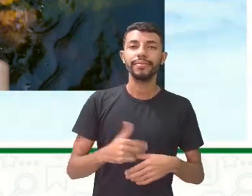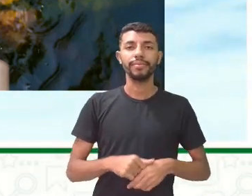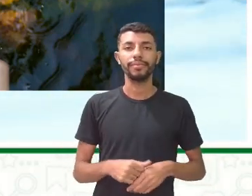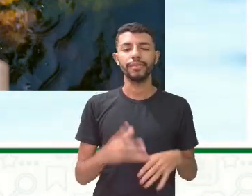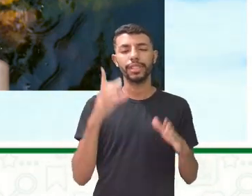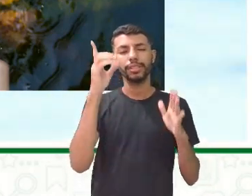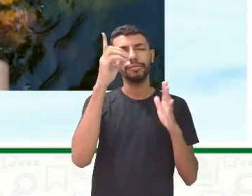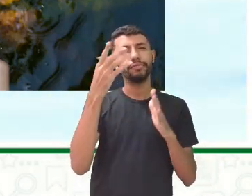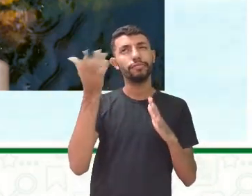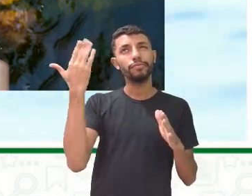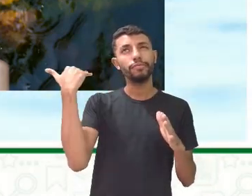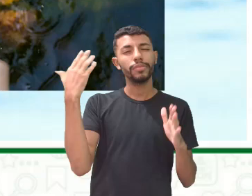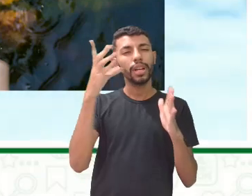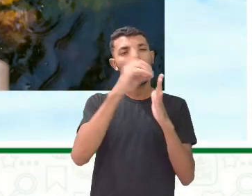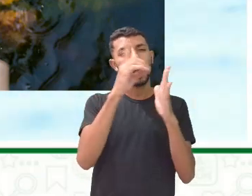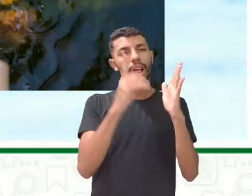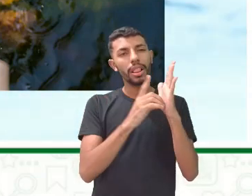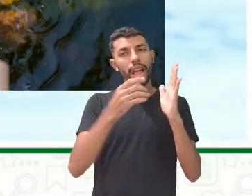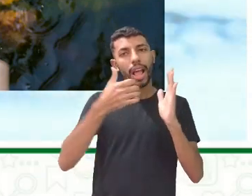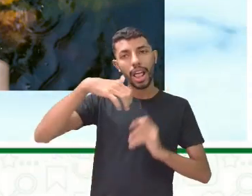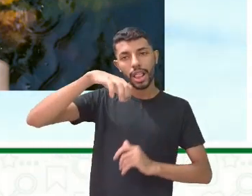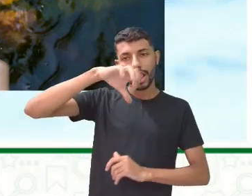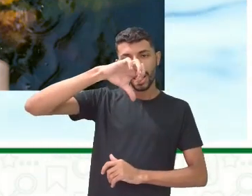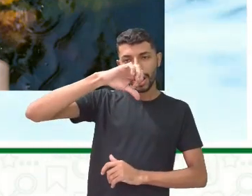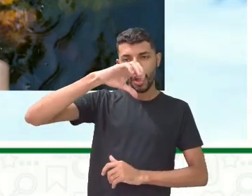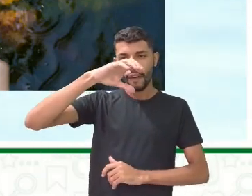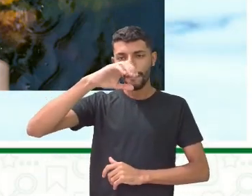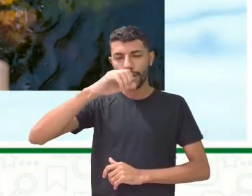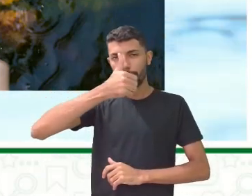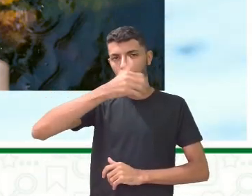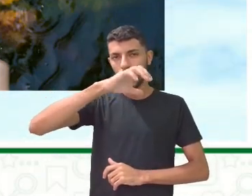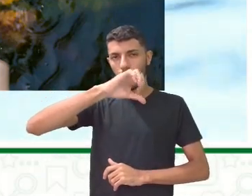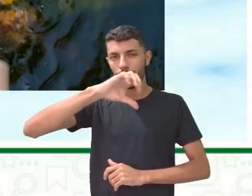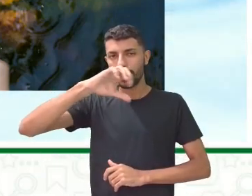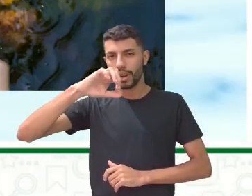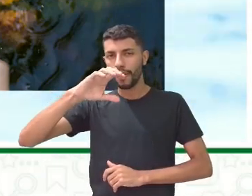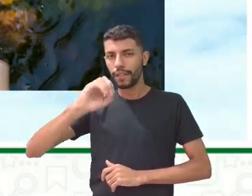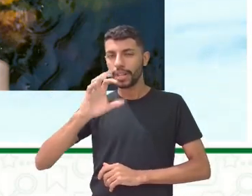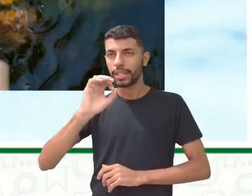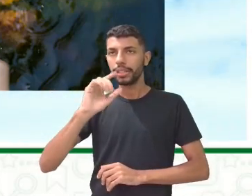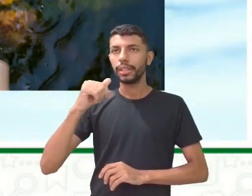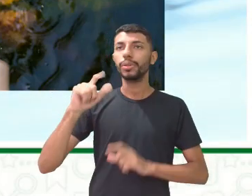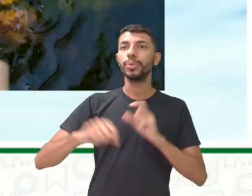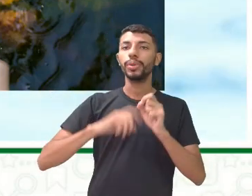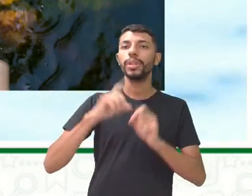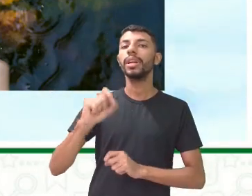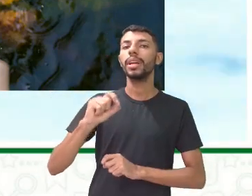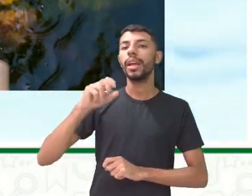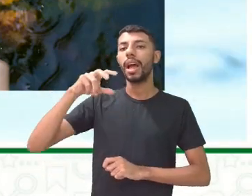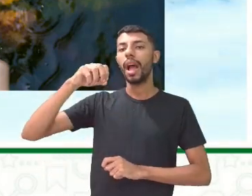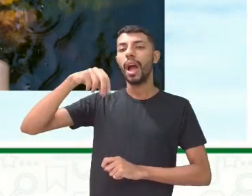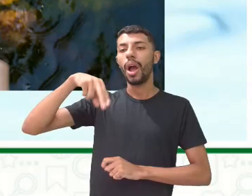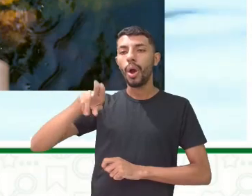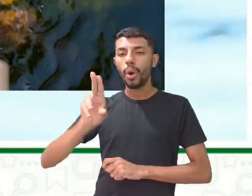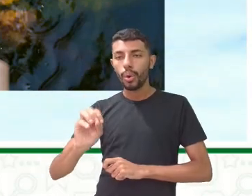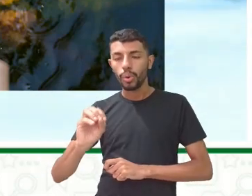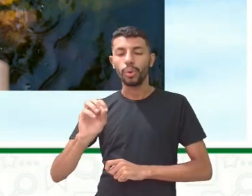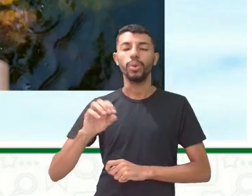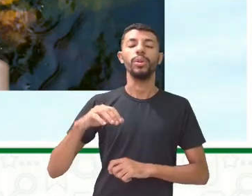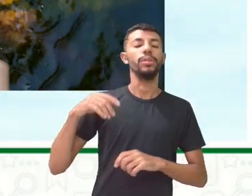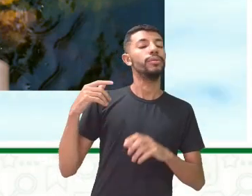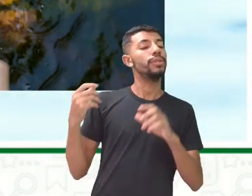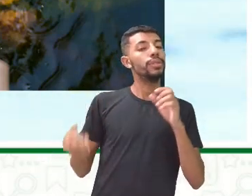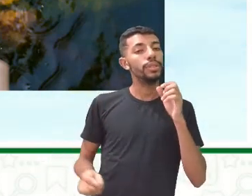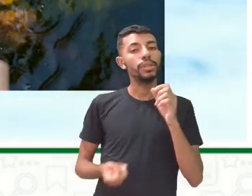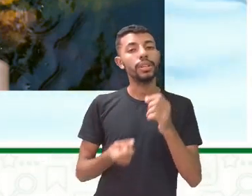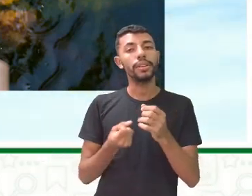década de 90, certo, que a ONU estabeleceu essa data para a gente dialogar sobre a importância da água. A